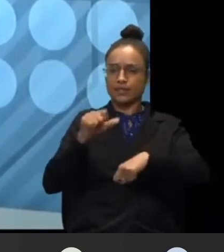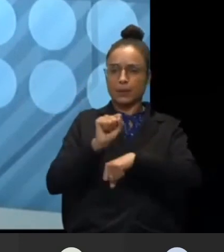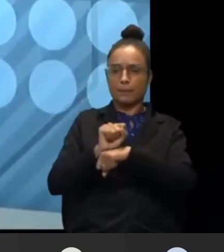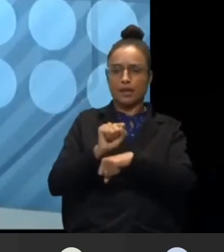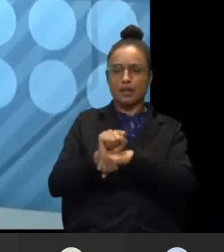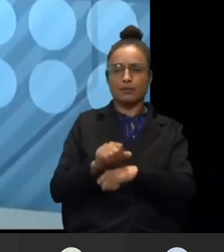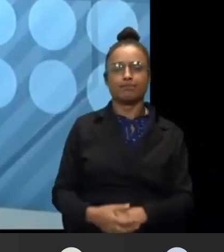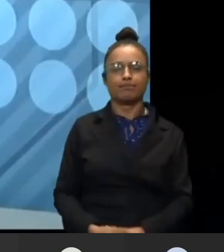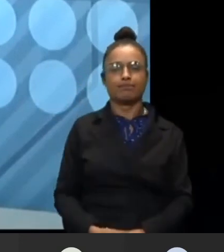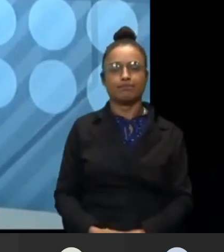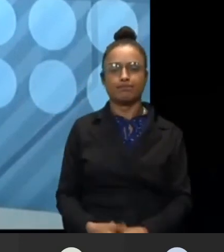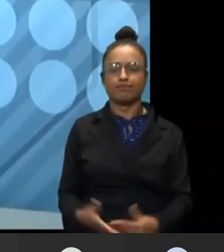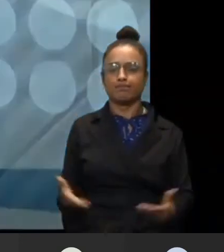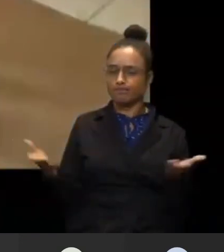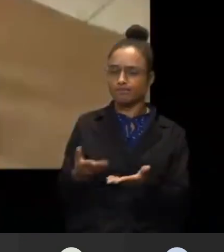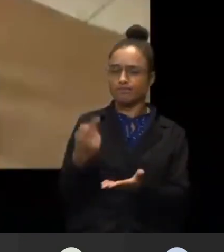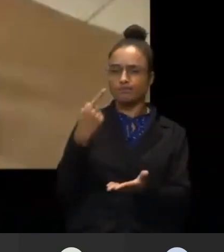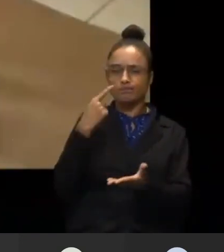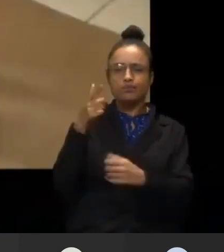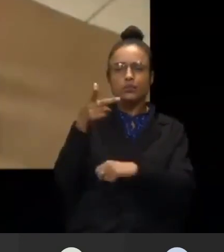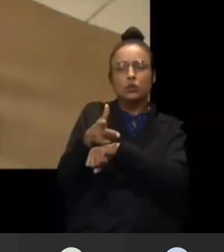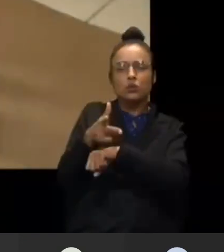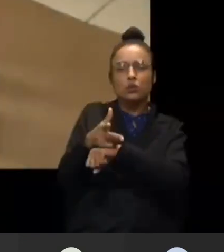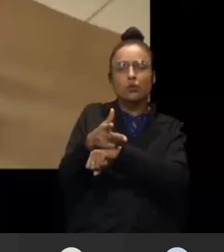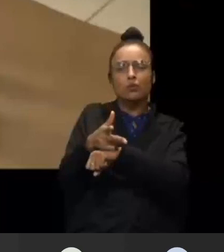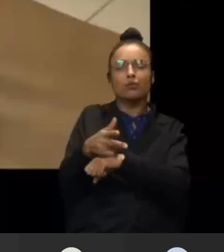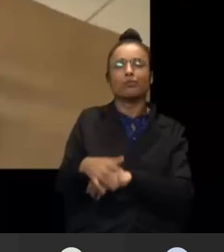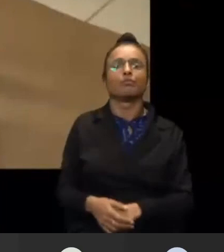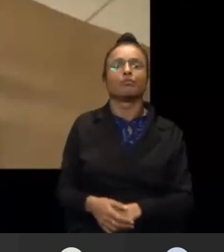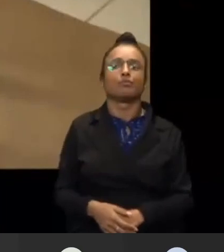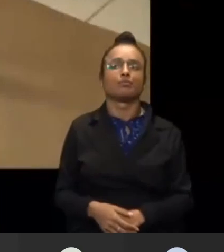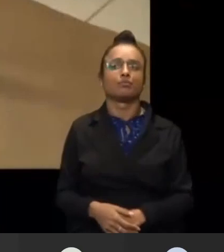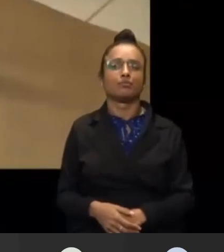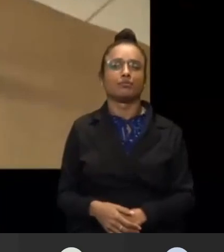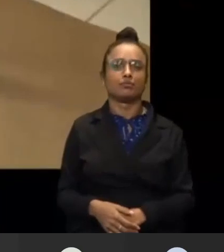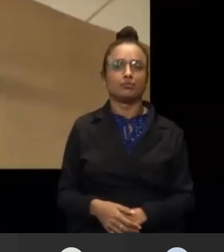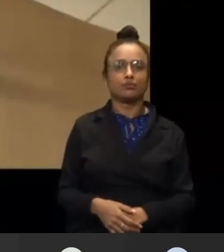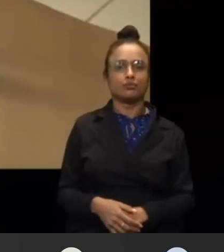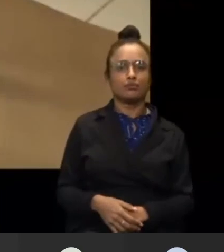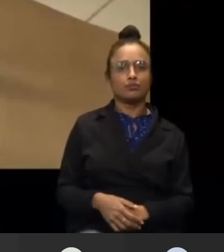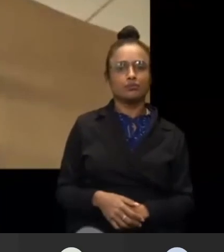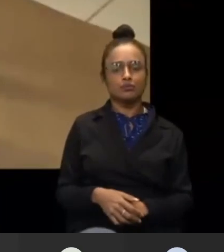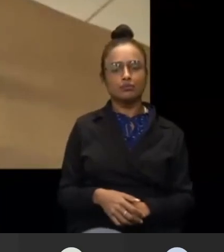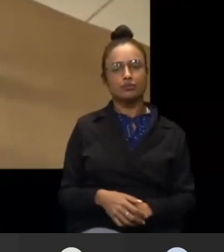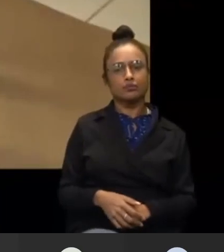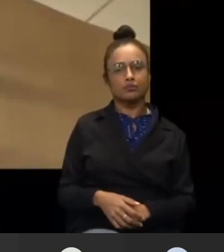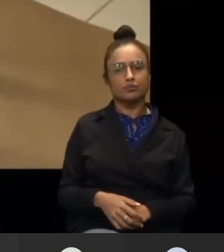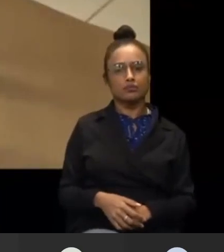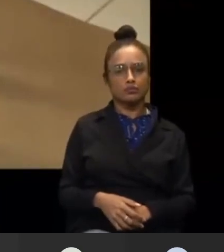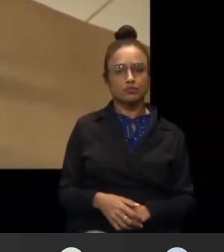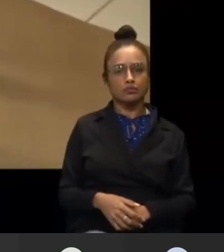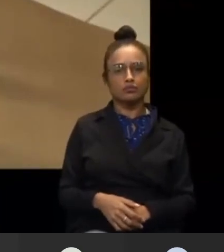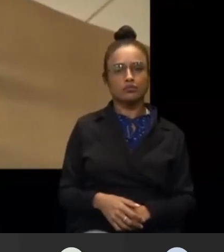paralisada. Vamos ao vídeo para observar como realizar essa etapa.